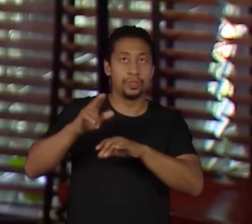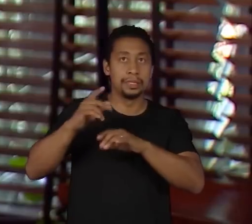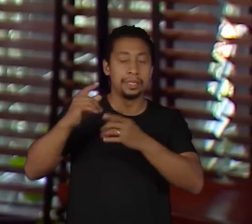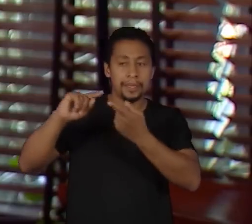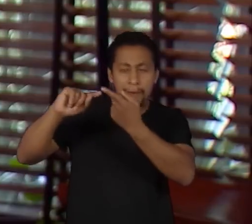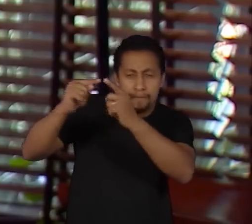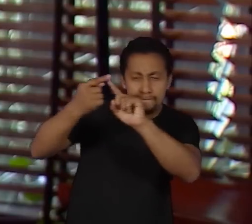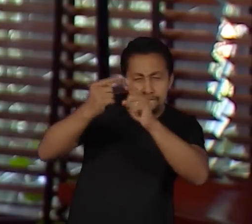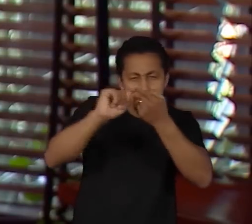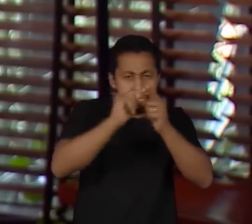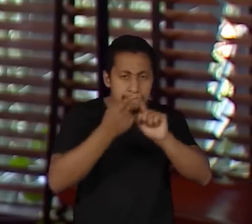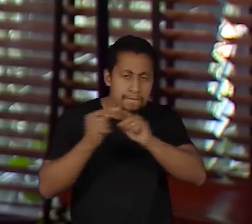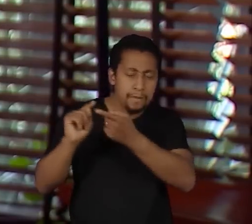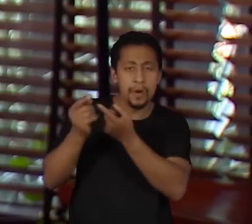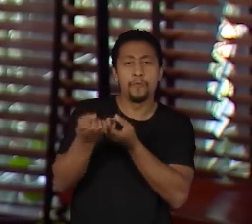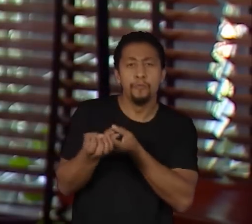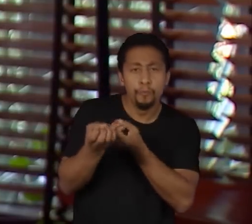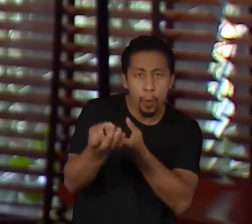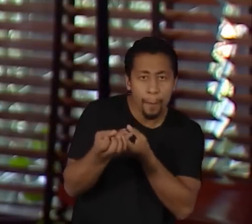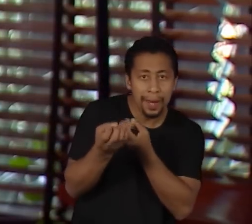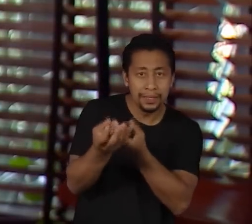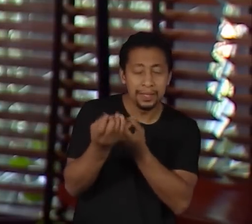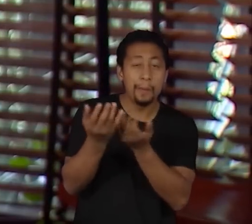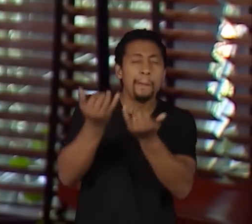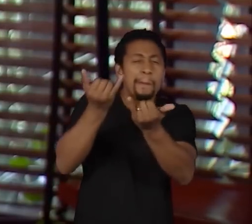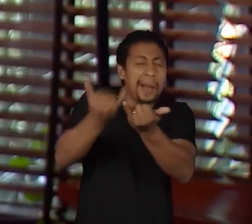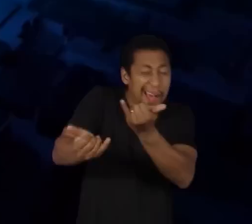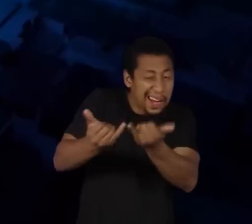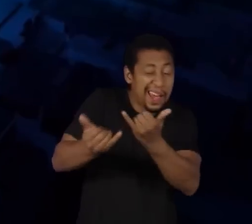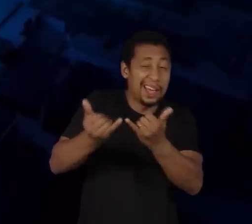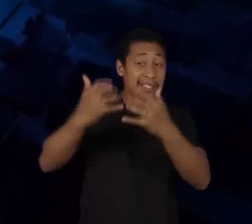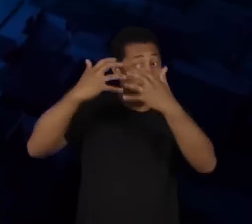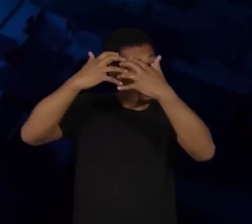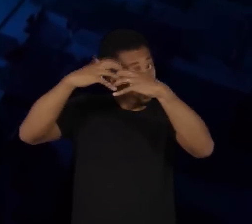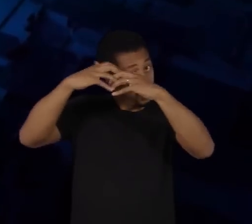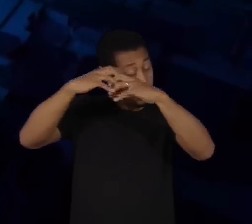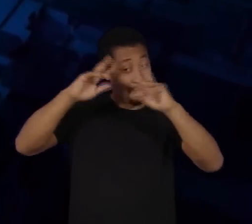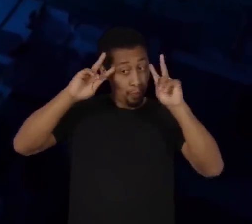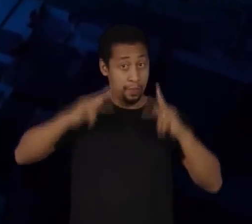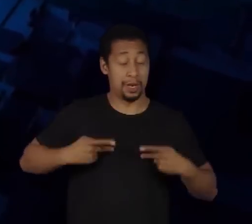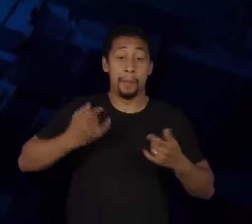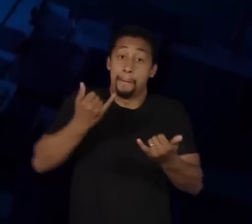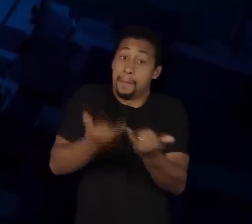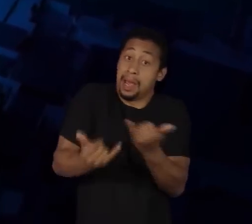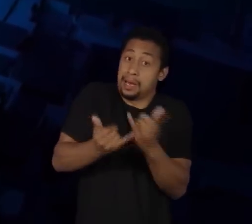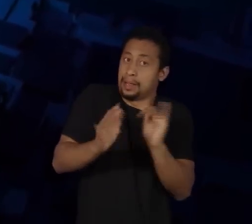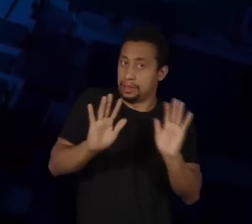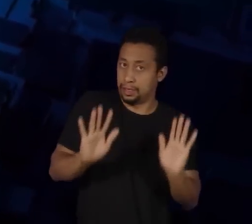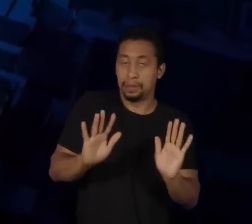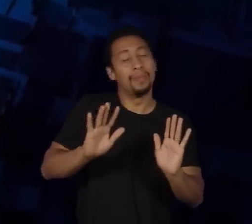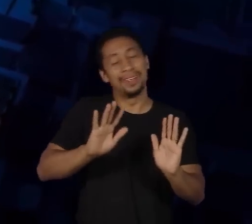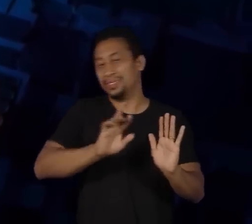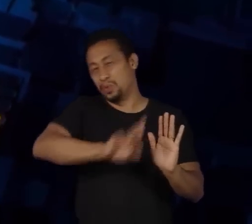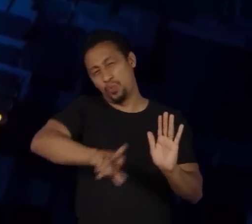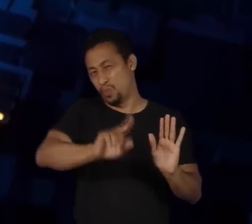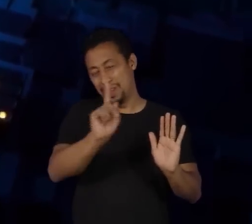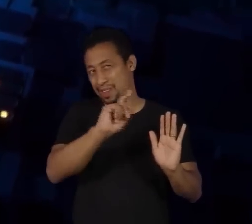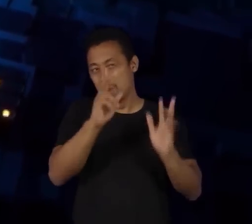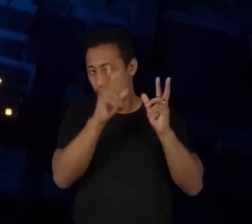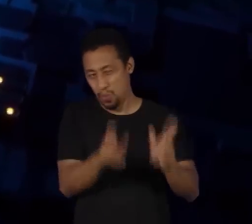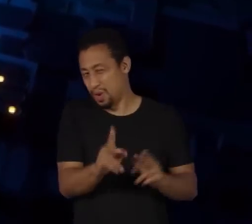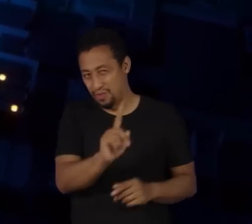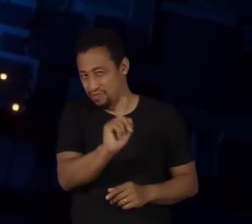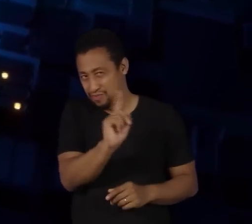foi inspirada no funcionamento do cérebro biológico, mas não reproduz de forma nenhuma a